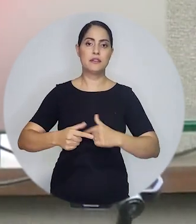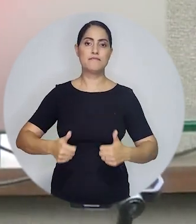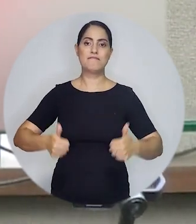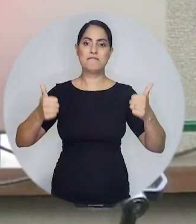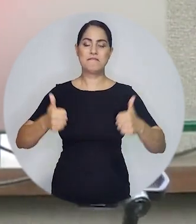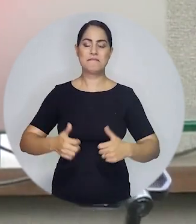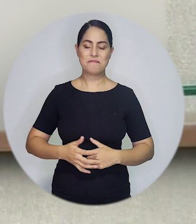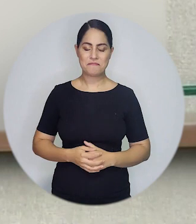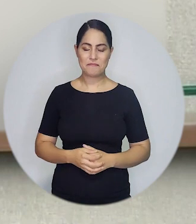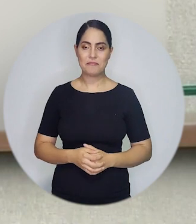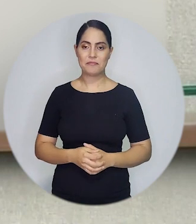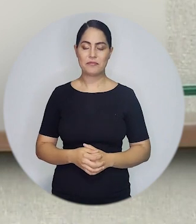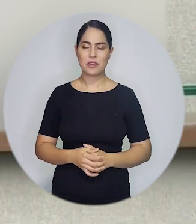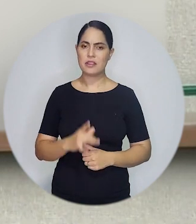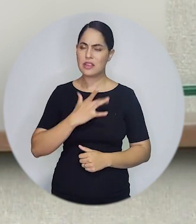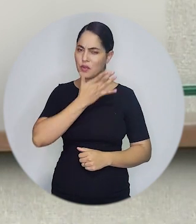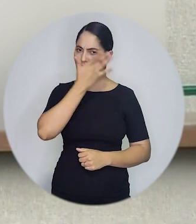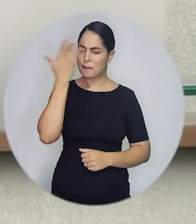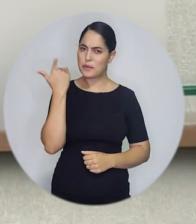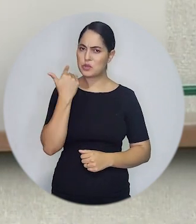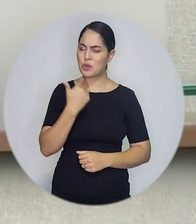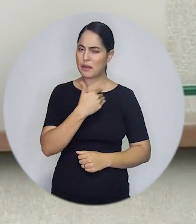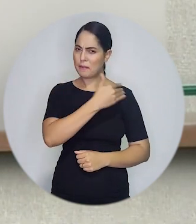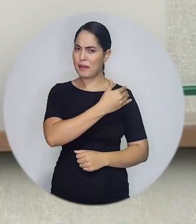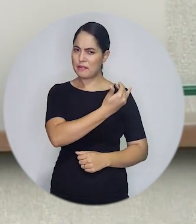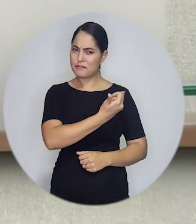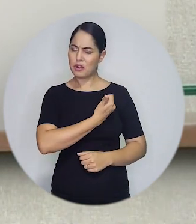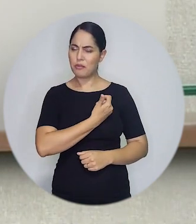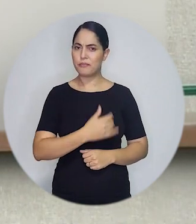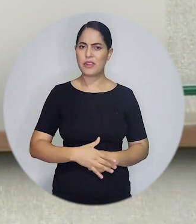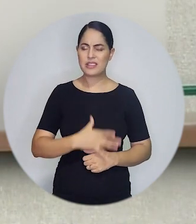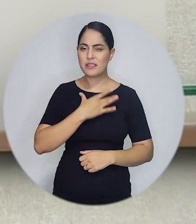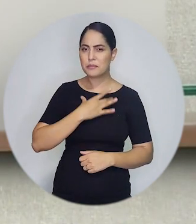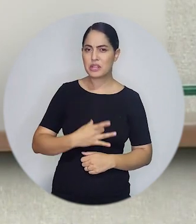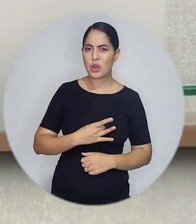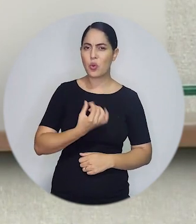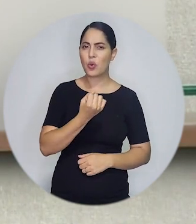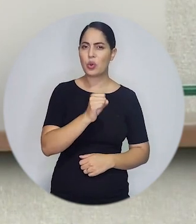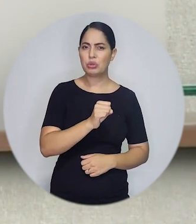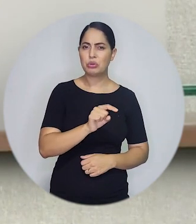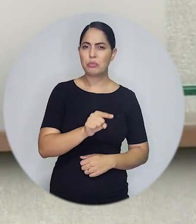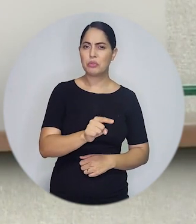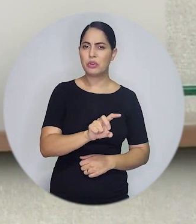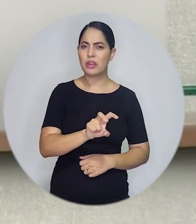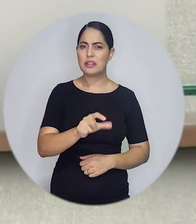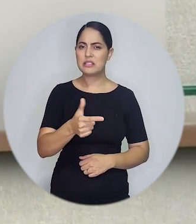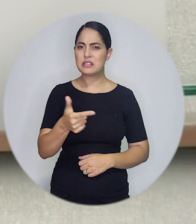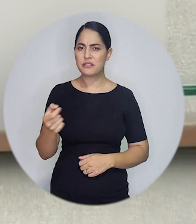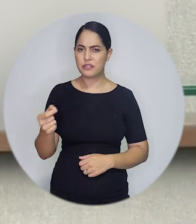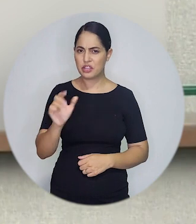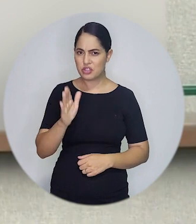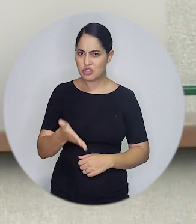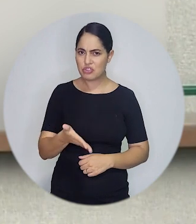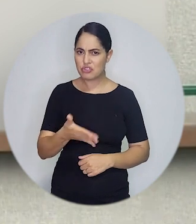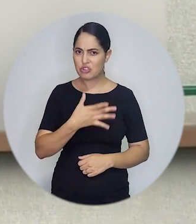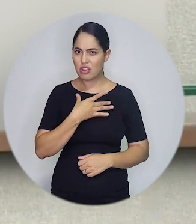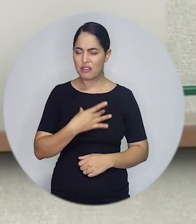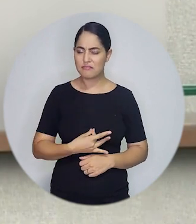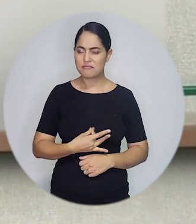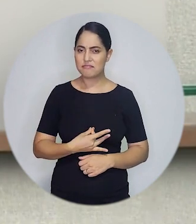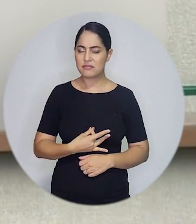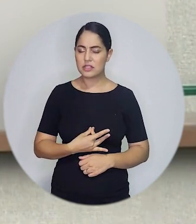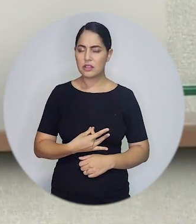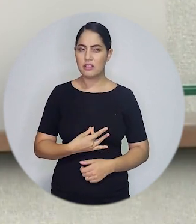a vida societária. Uma pessoa muito próxima de mim disse, poxa, essa deve ser a medalha 8.520 que você deve